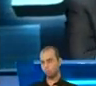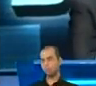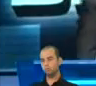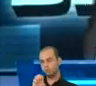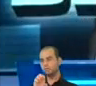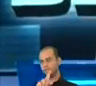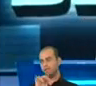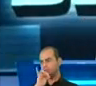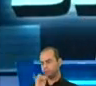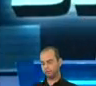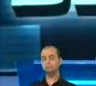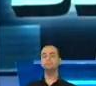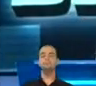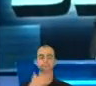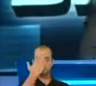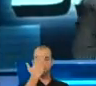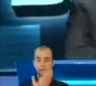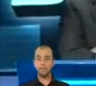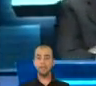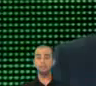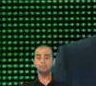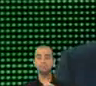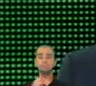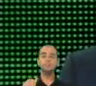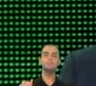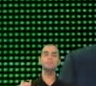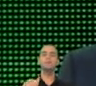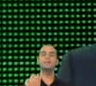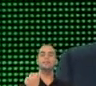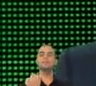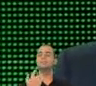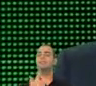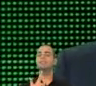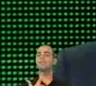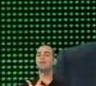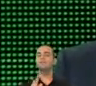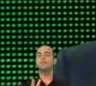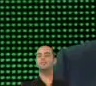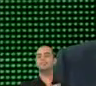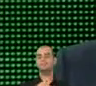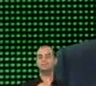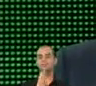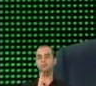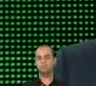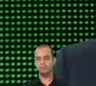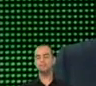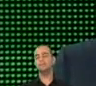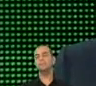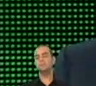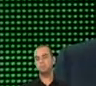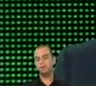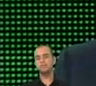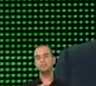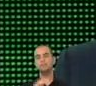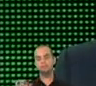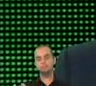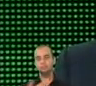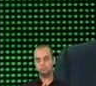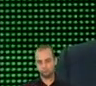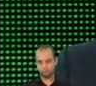1 minuto para a réplica, candidato José Serra. Eu creio, viu, Dilma, que é uma questão que é fundamental e que não tem sido enfrentada no